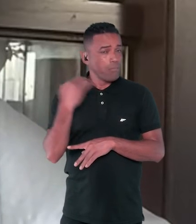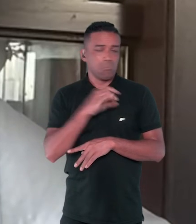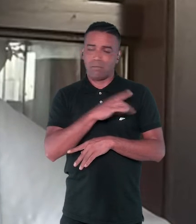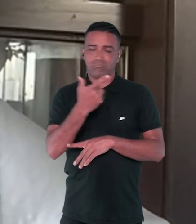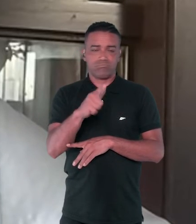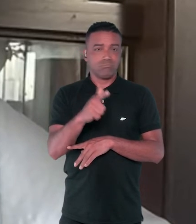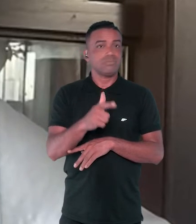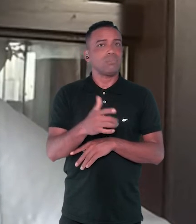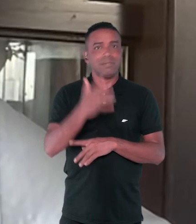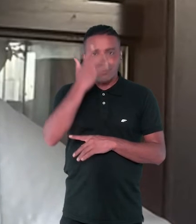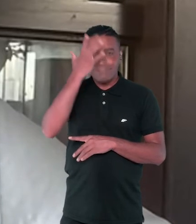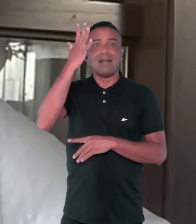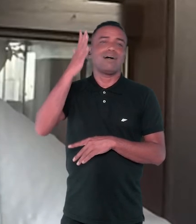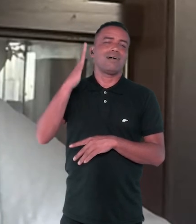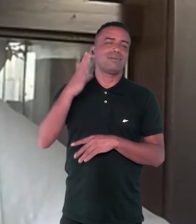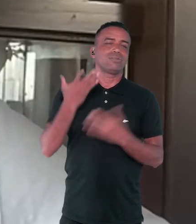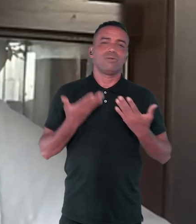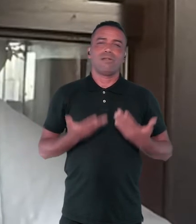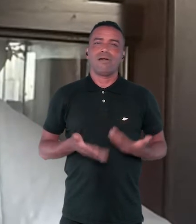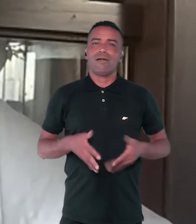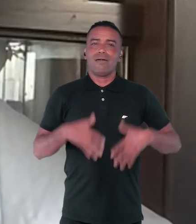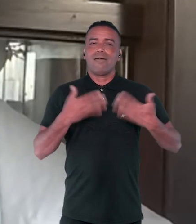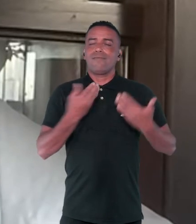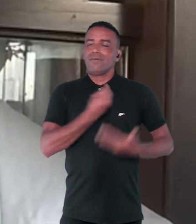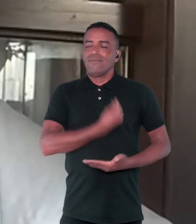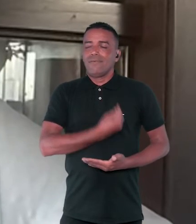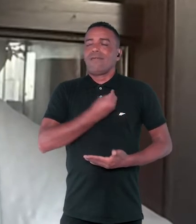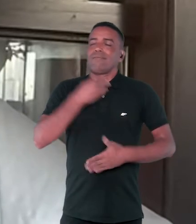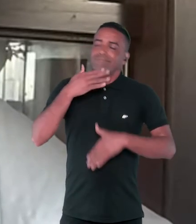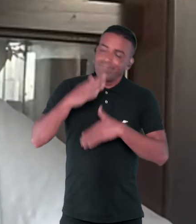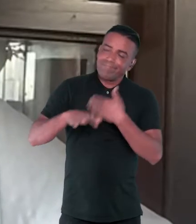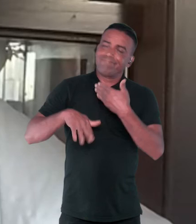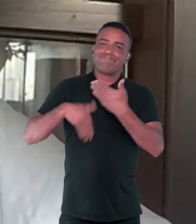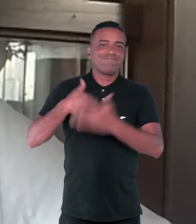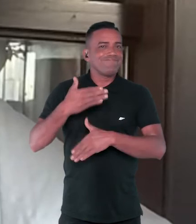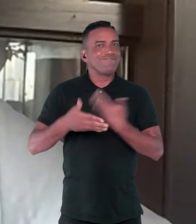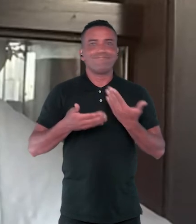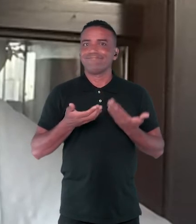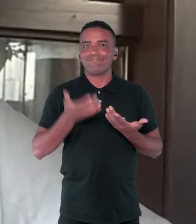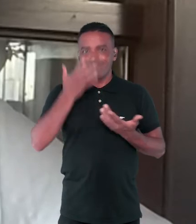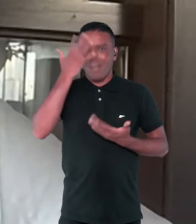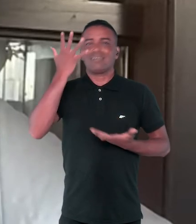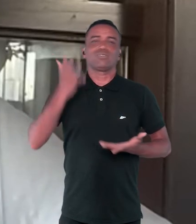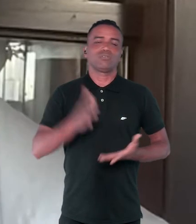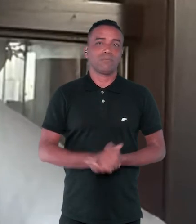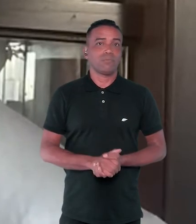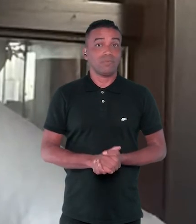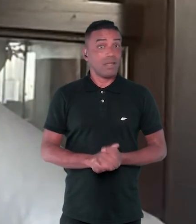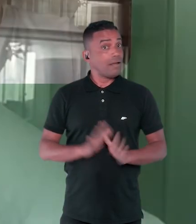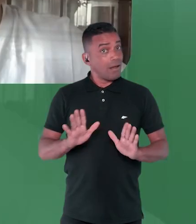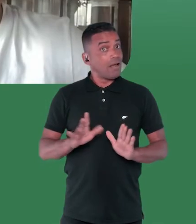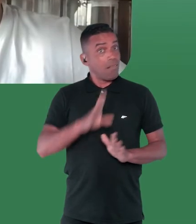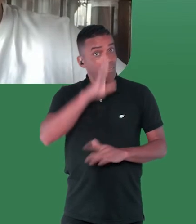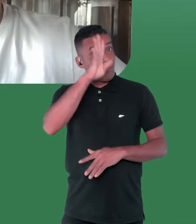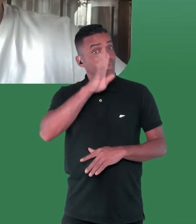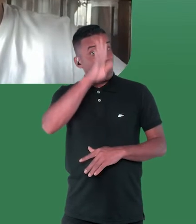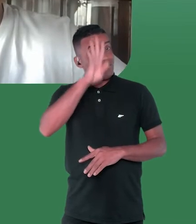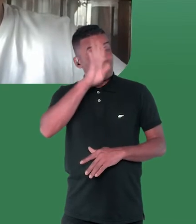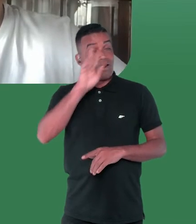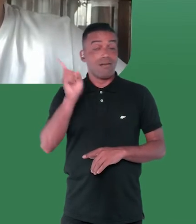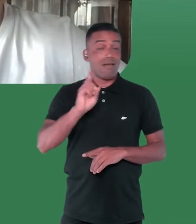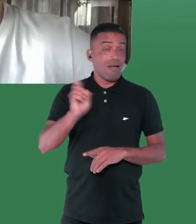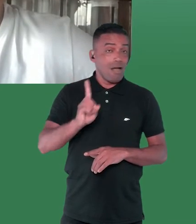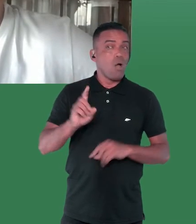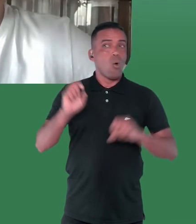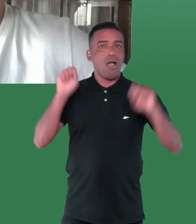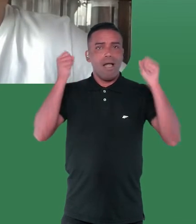eu acho que fica mais fácil, fica mais leve você tocar a vida assim. É, não abusar, né? Fazer